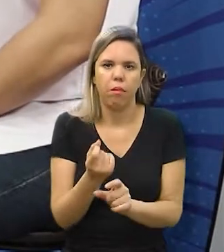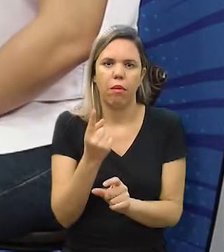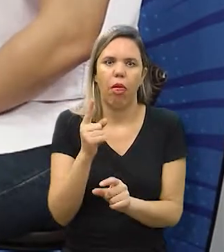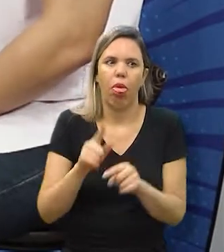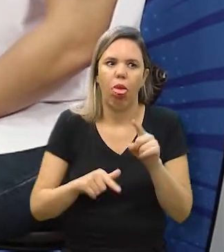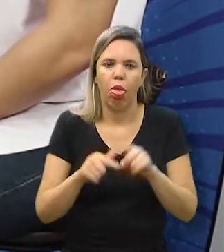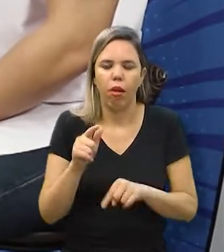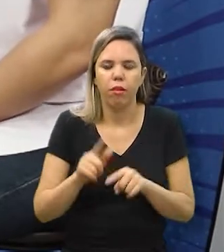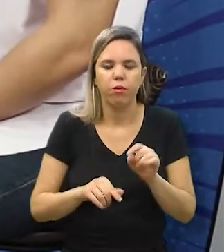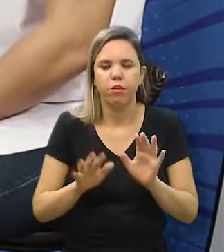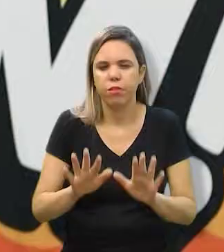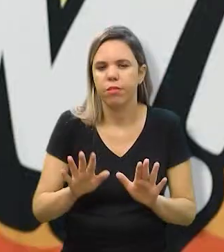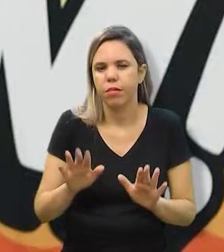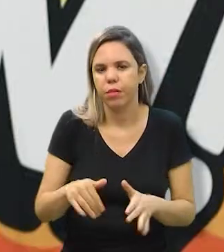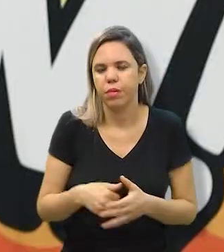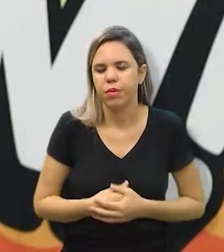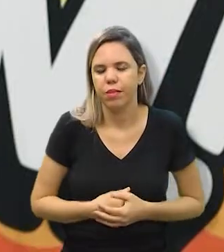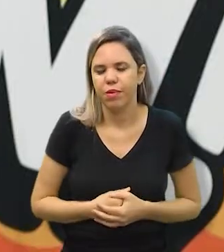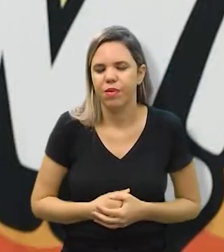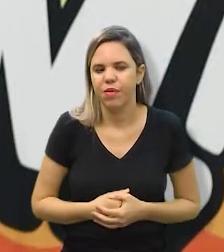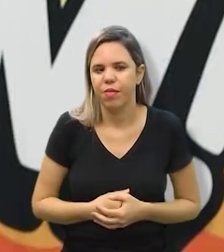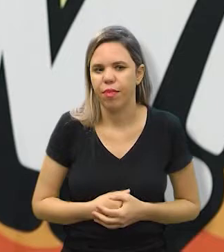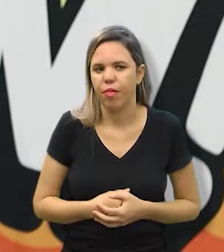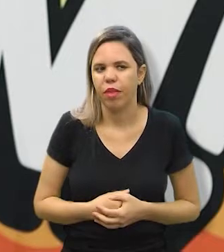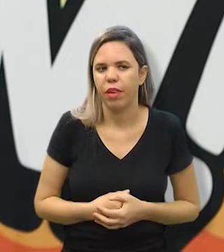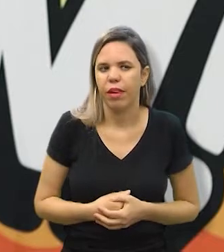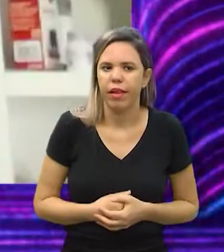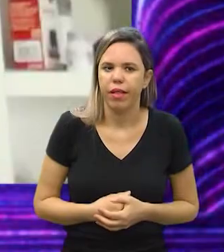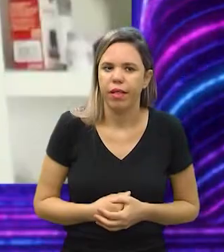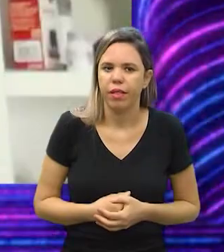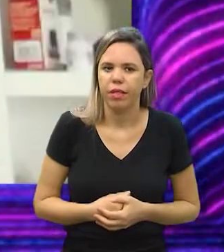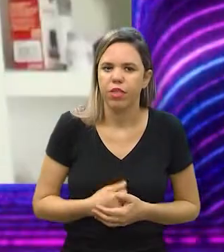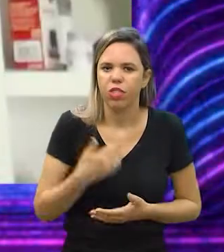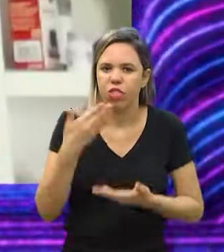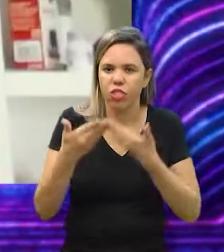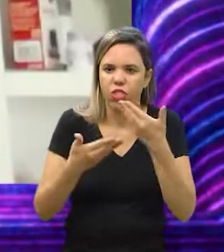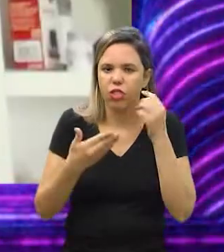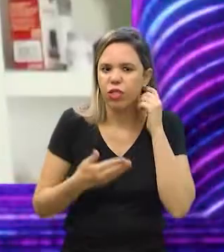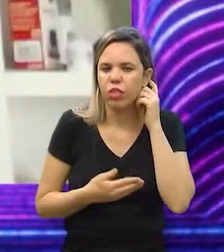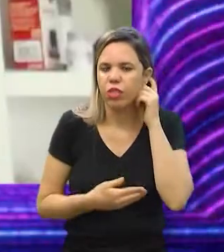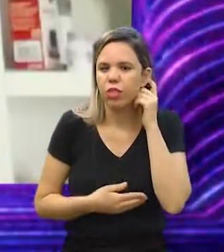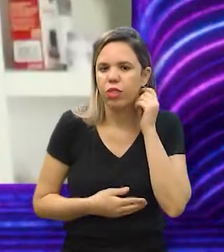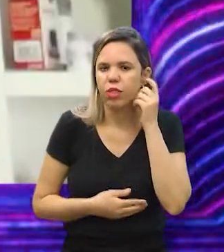calão, apesar de serem apesar de serem elogios.